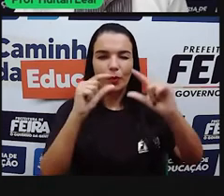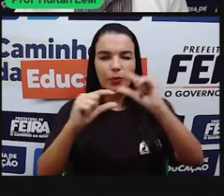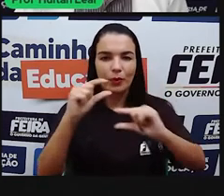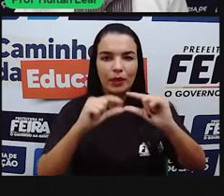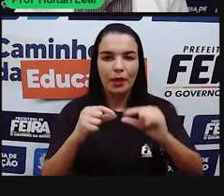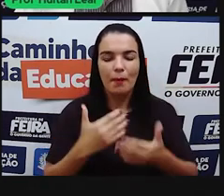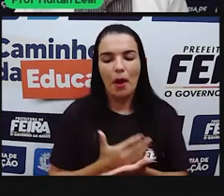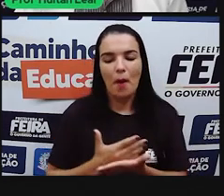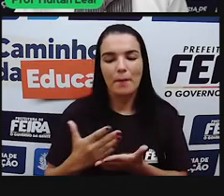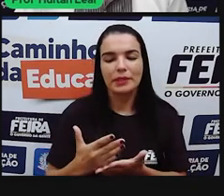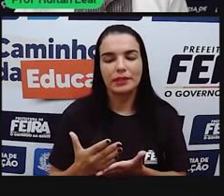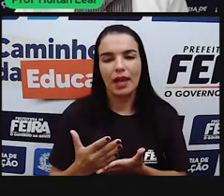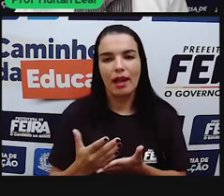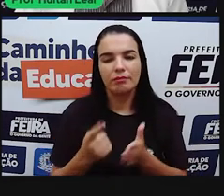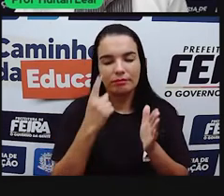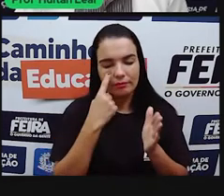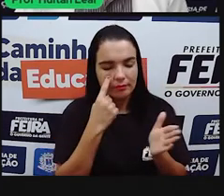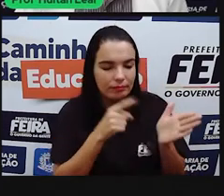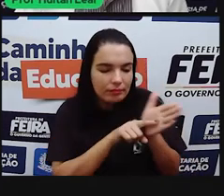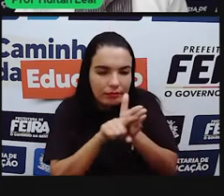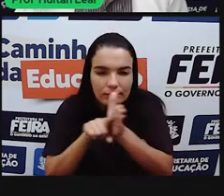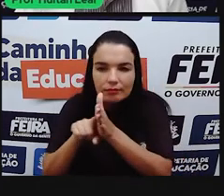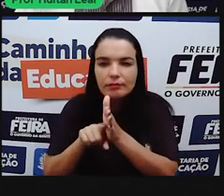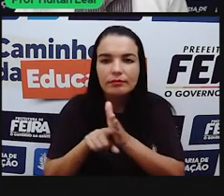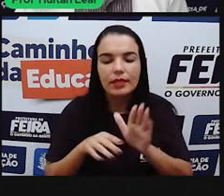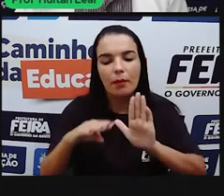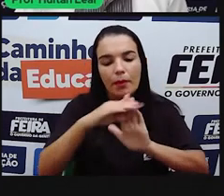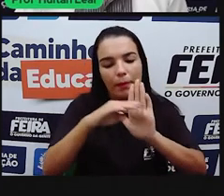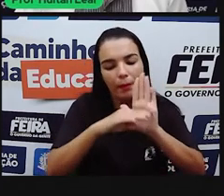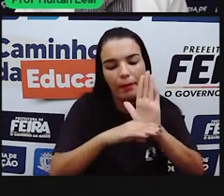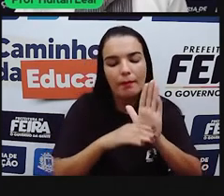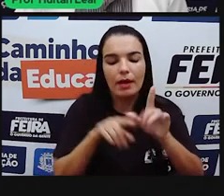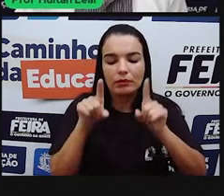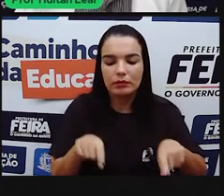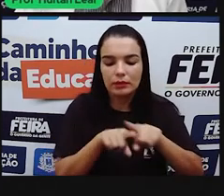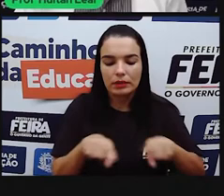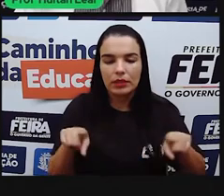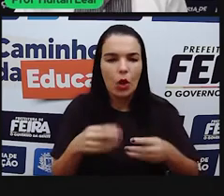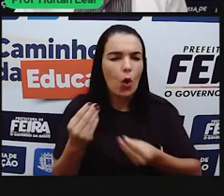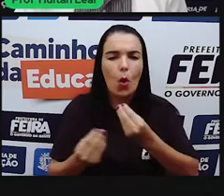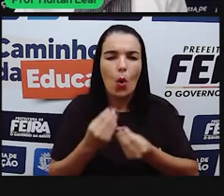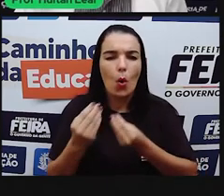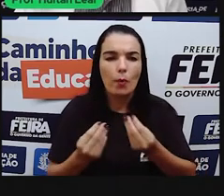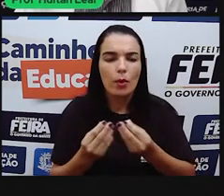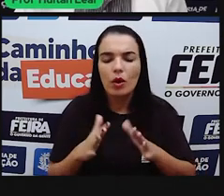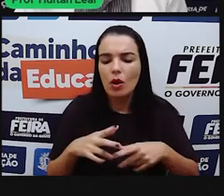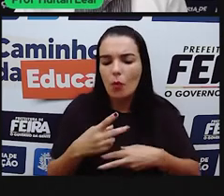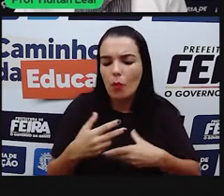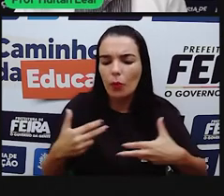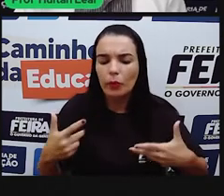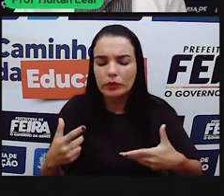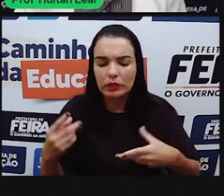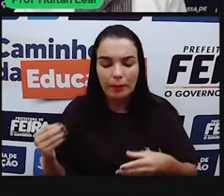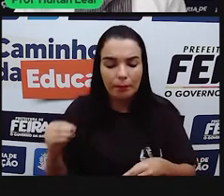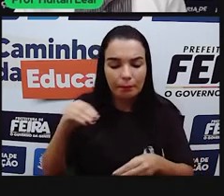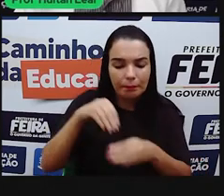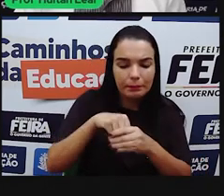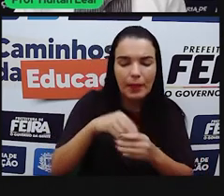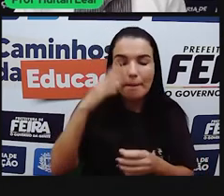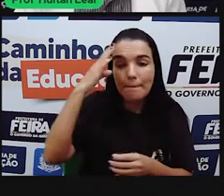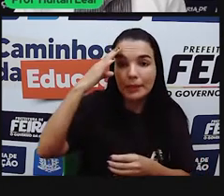começarmos a analisar as partes de uma canção. Como é composta uma canção? Quais são os elementos